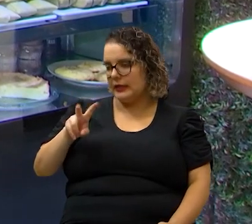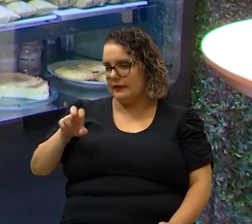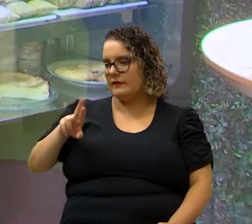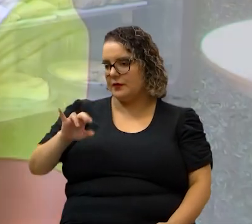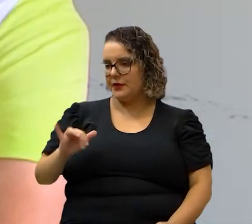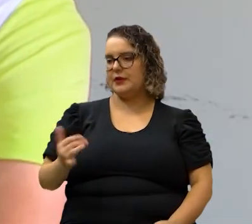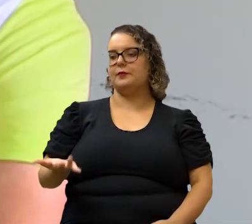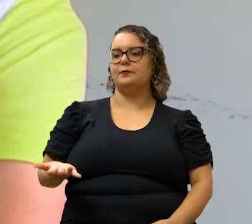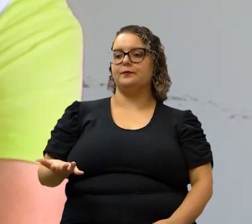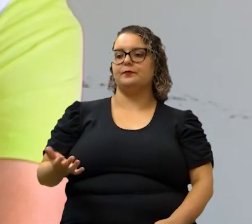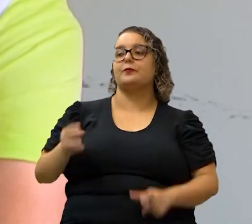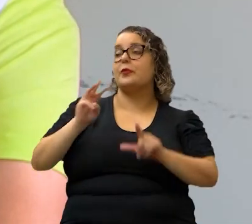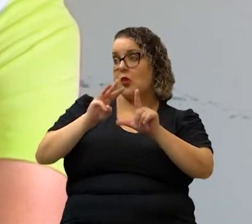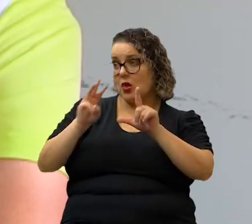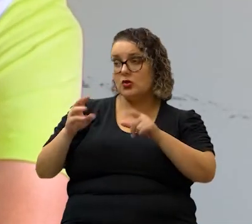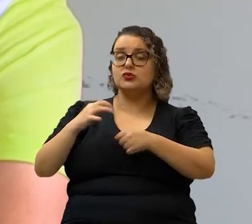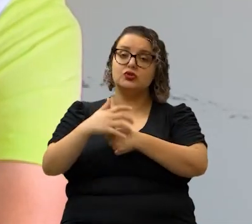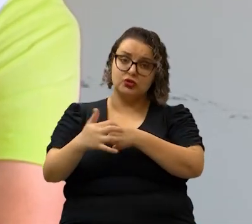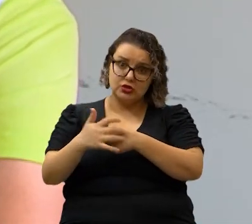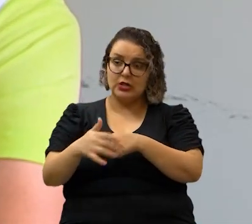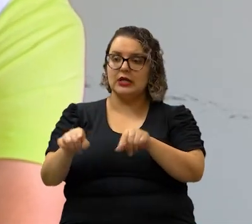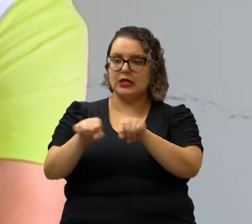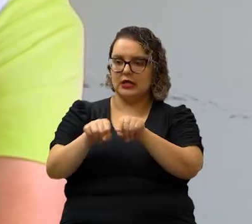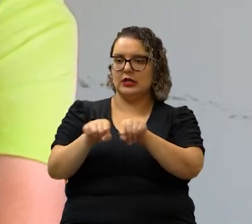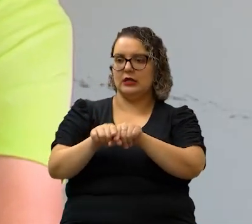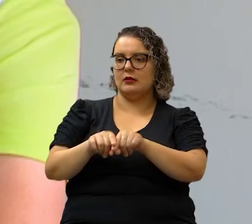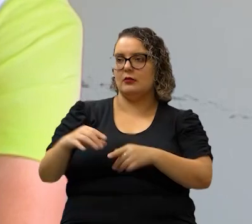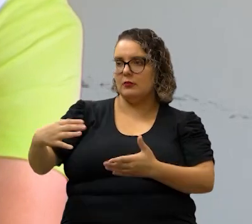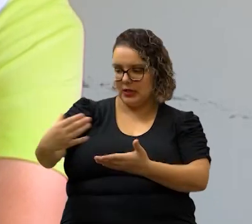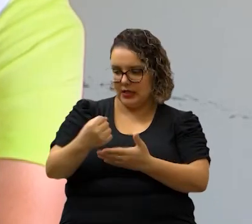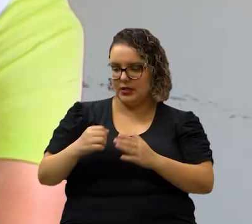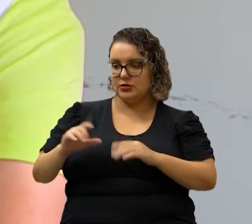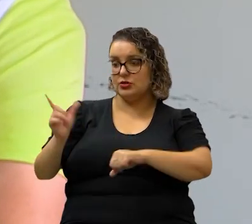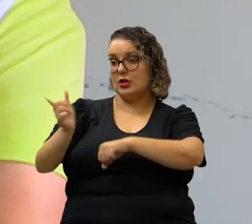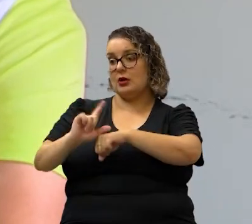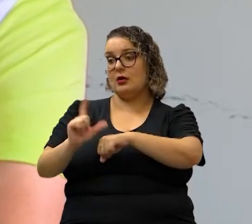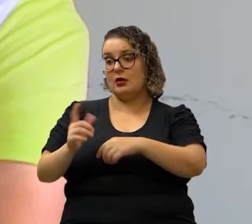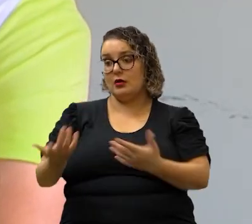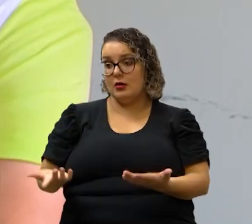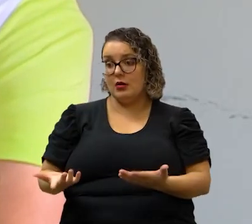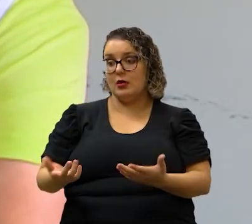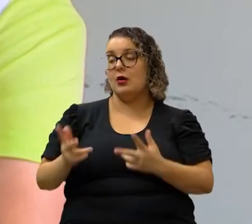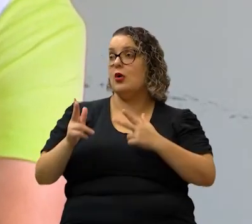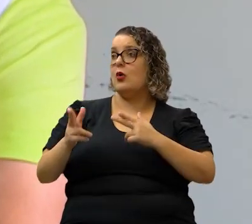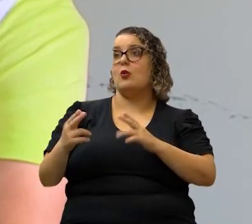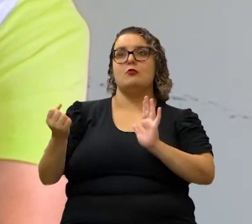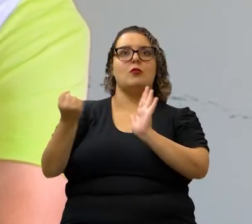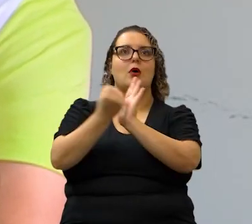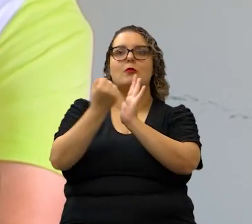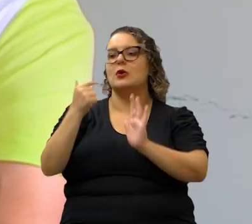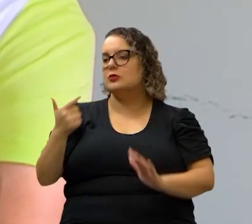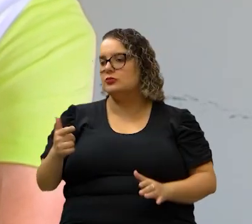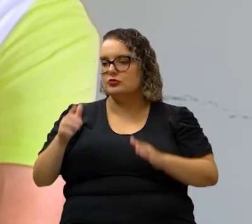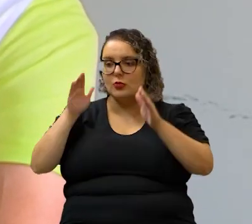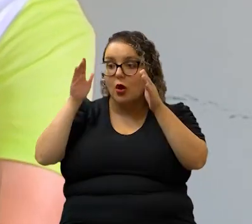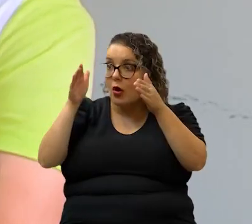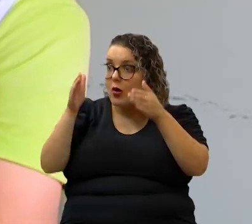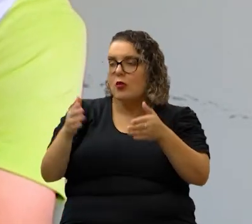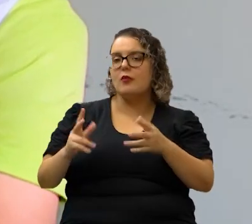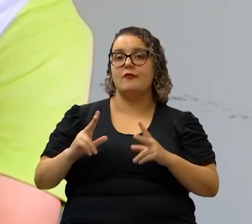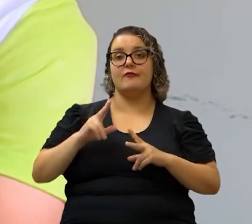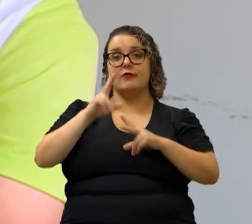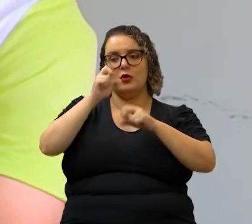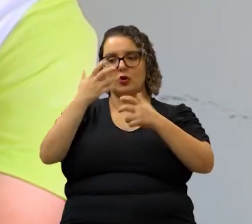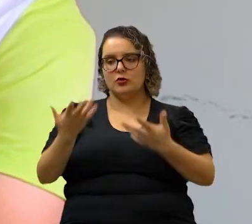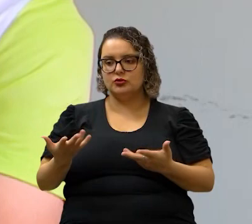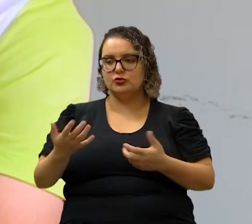Delivery através de plataformas digitais e retirada aqui na loja. Mas como a marca não tinha muito